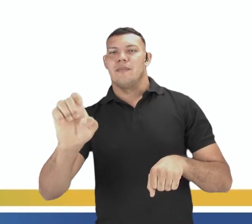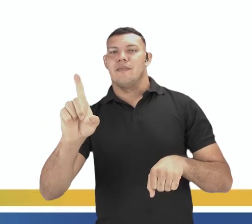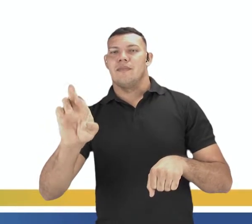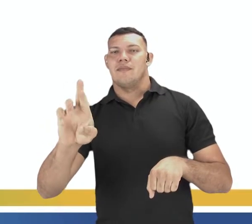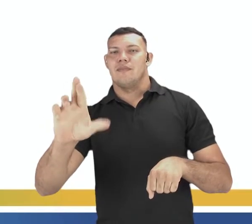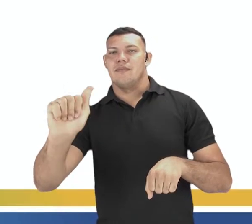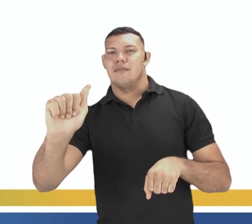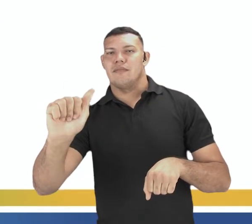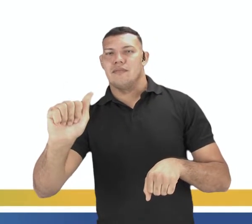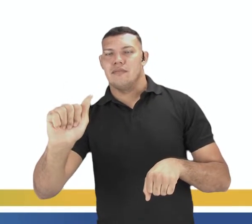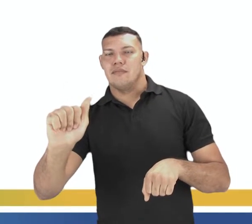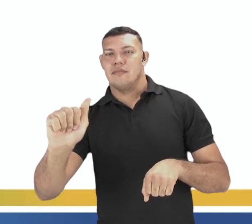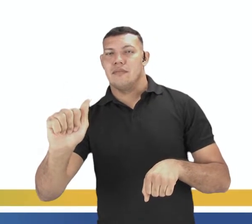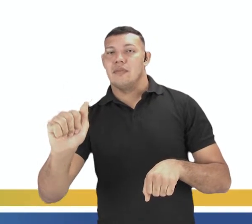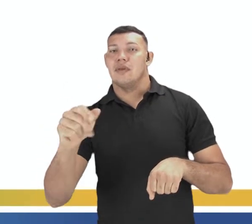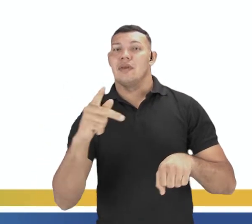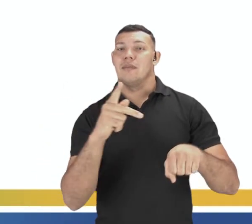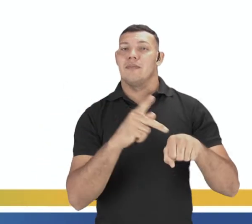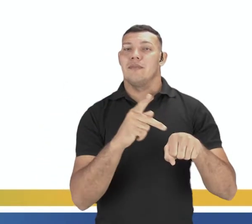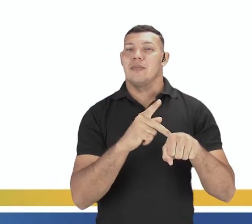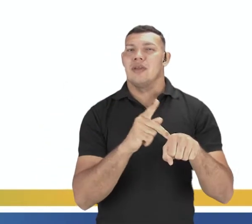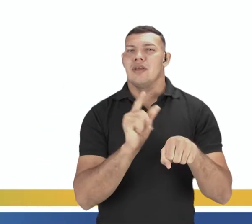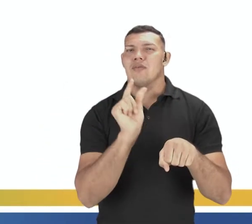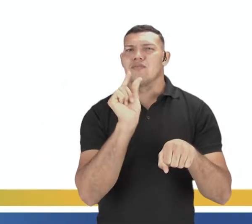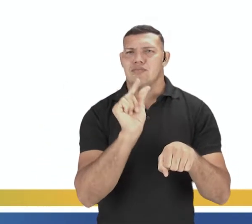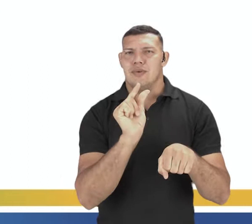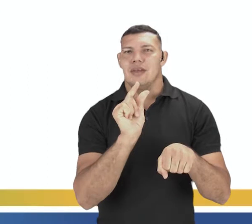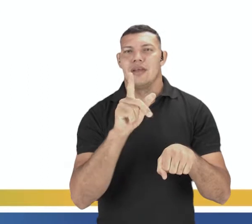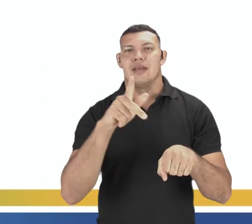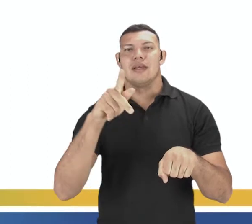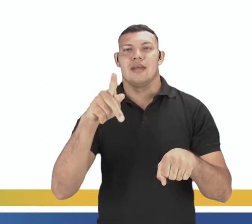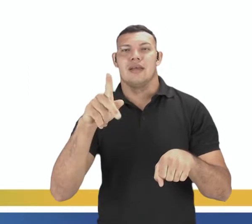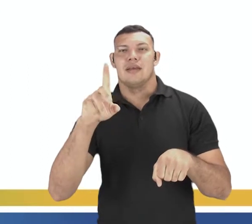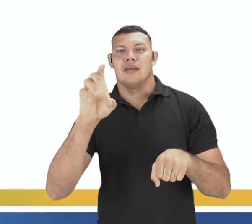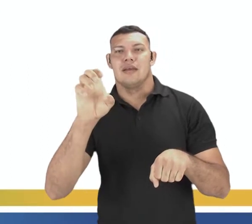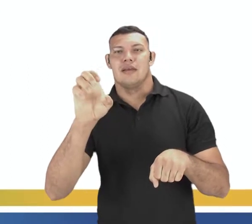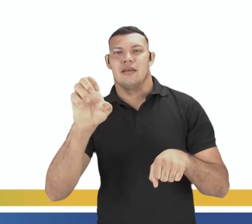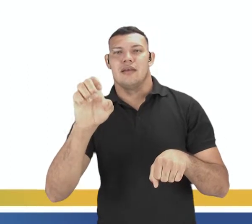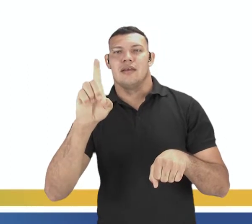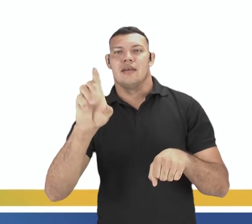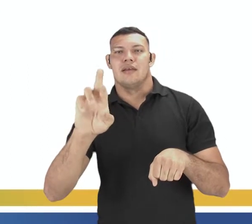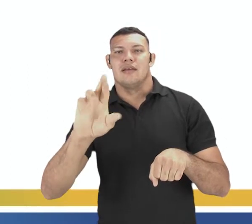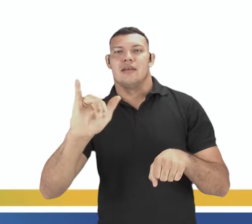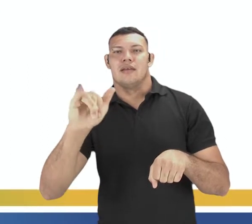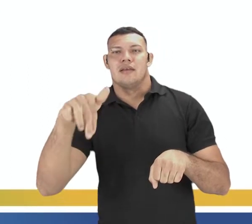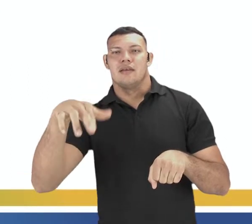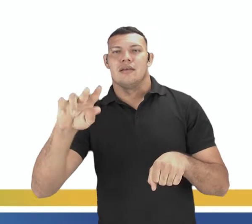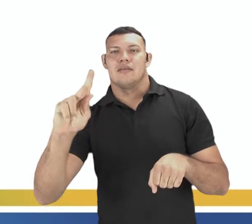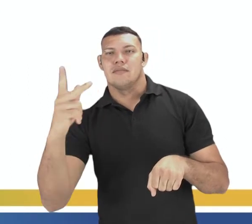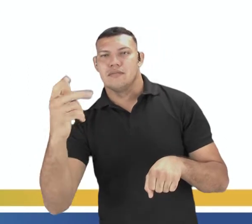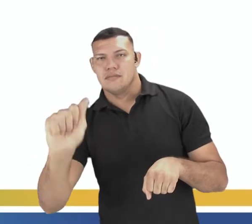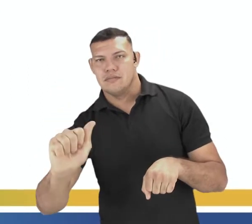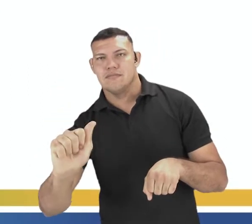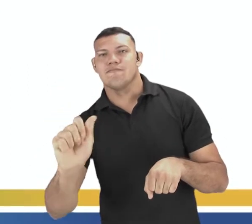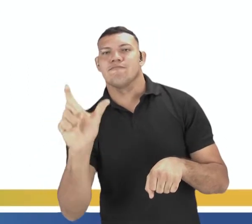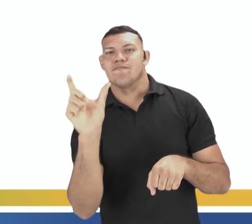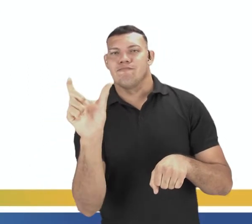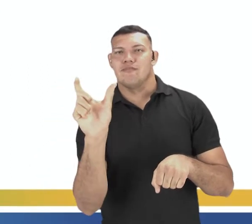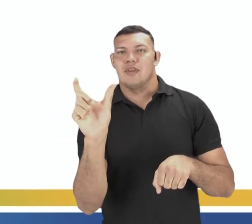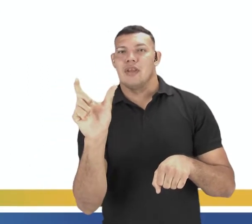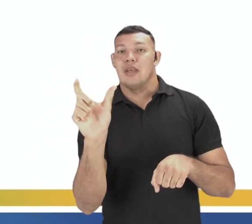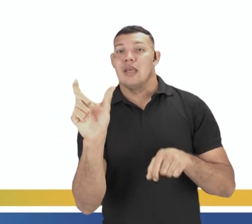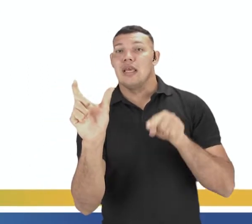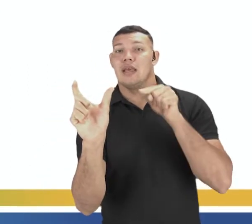derivação, a unidade ped não se altera. Essa peça é o radical da palavra.